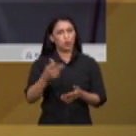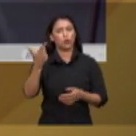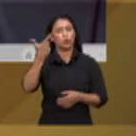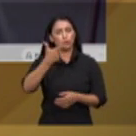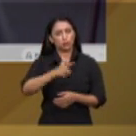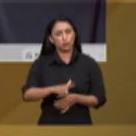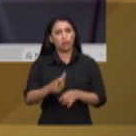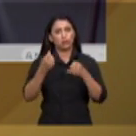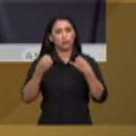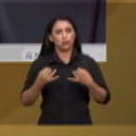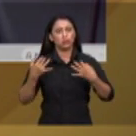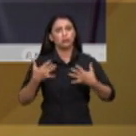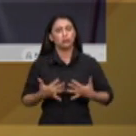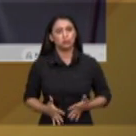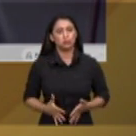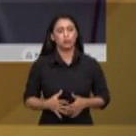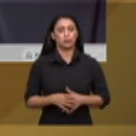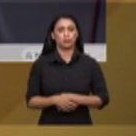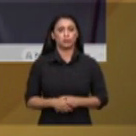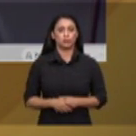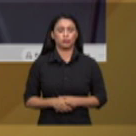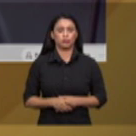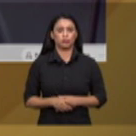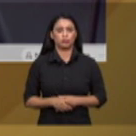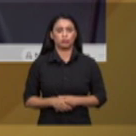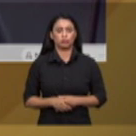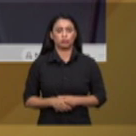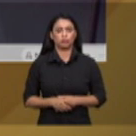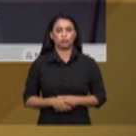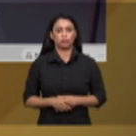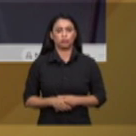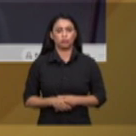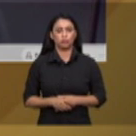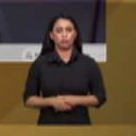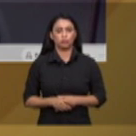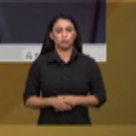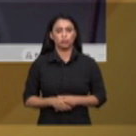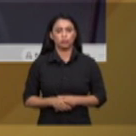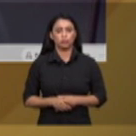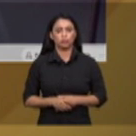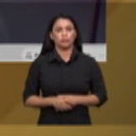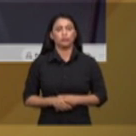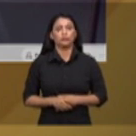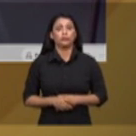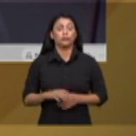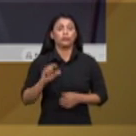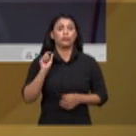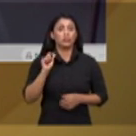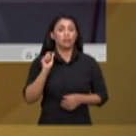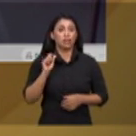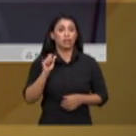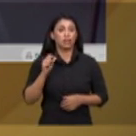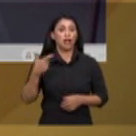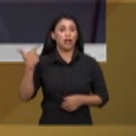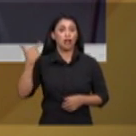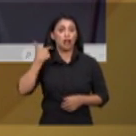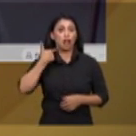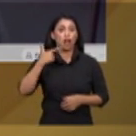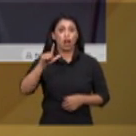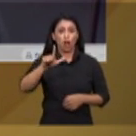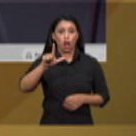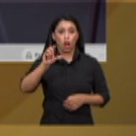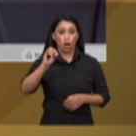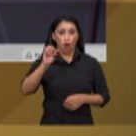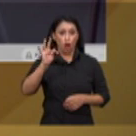reiteradamente, são múltiplos os precedentes, no sentido de que a exploração de loteria pelos Estados-membros